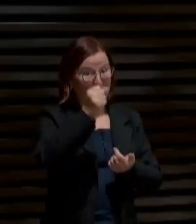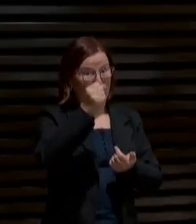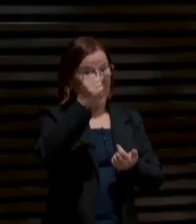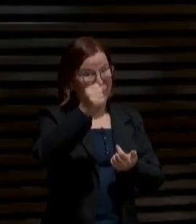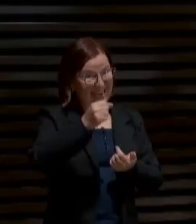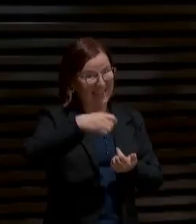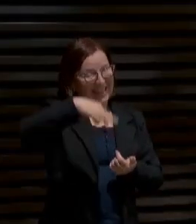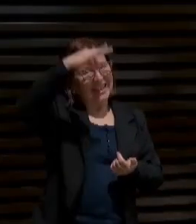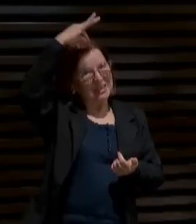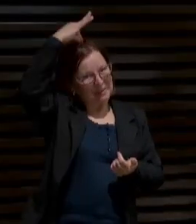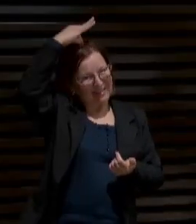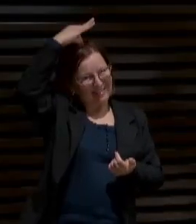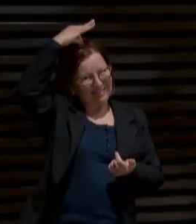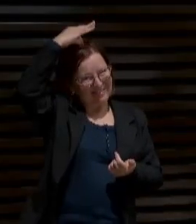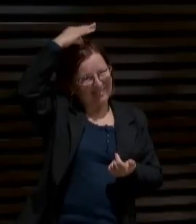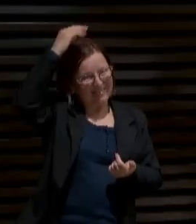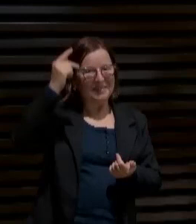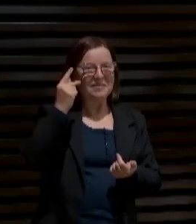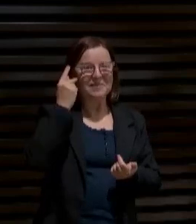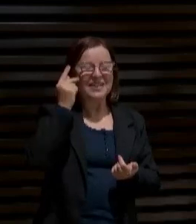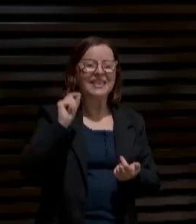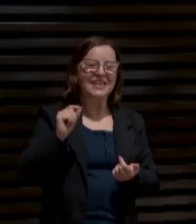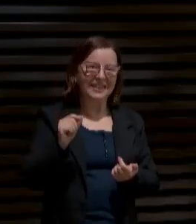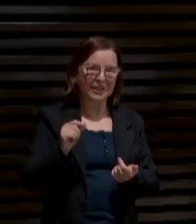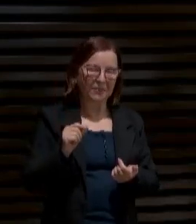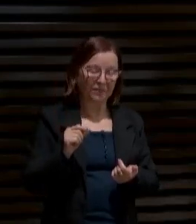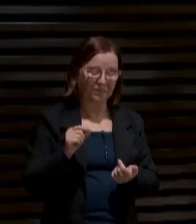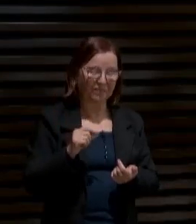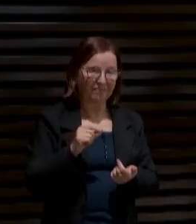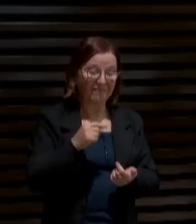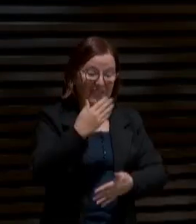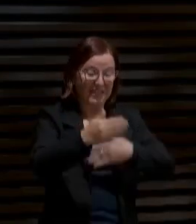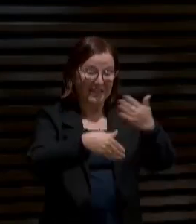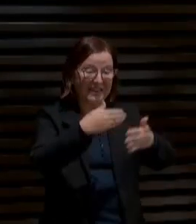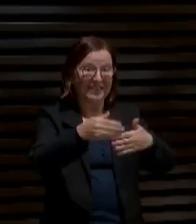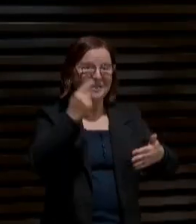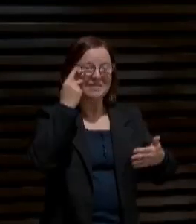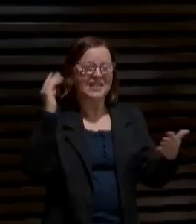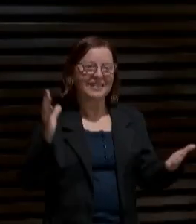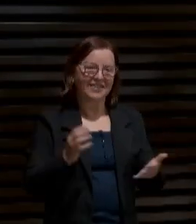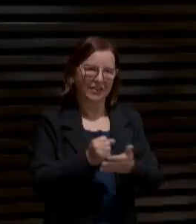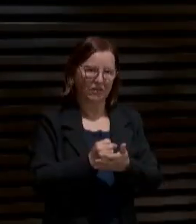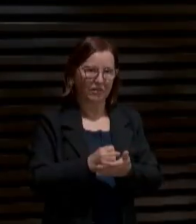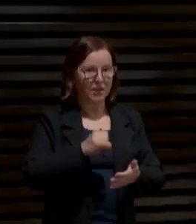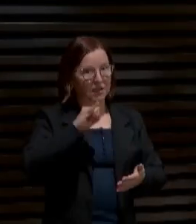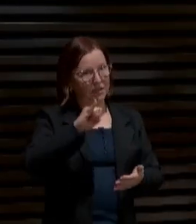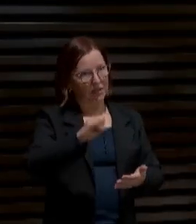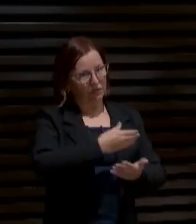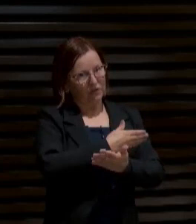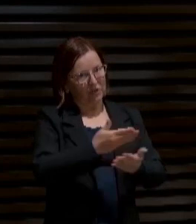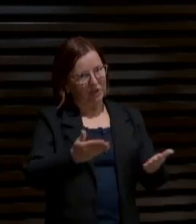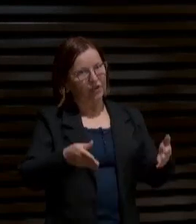para que por ele lhe seja dado o crescimento para a salvação e é que você